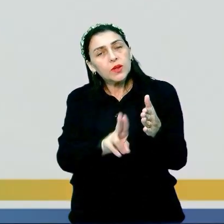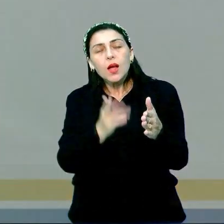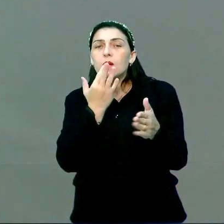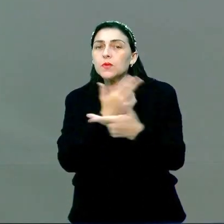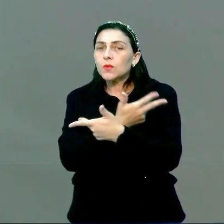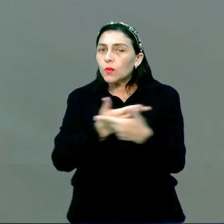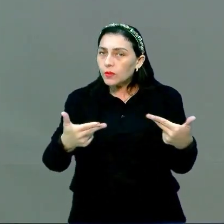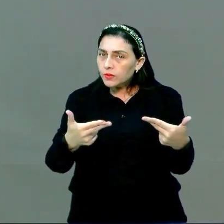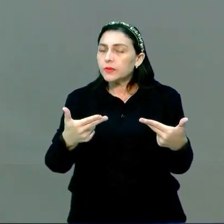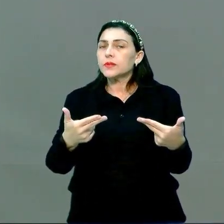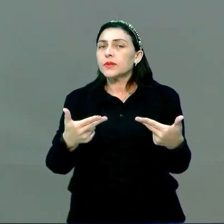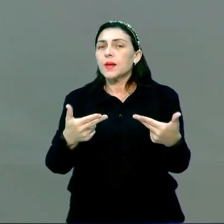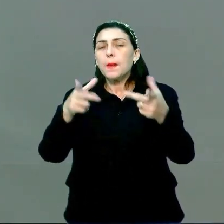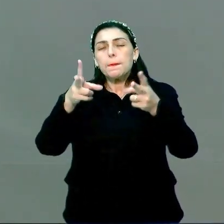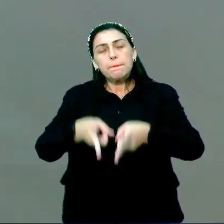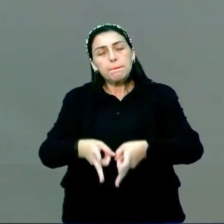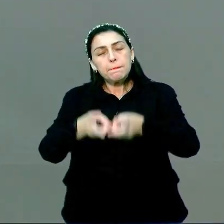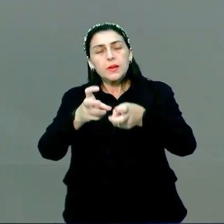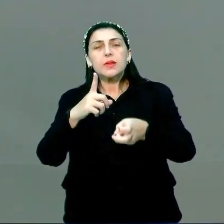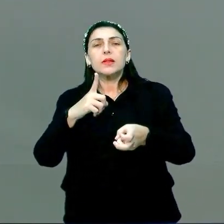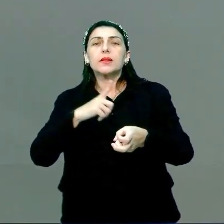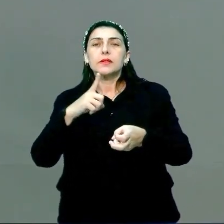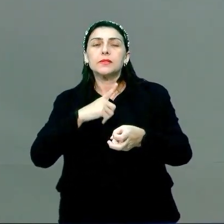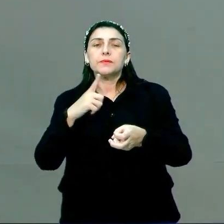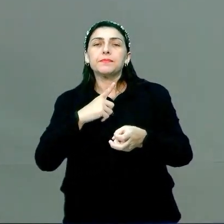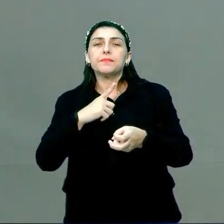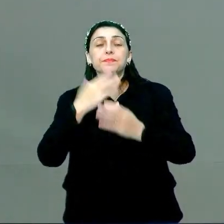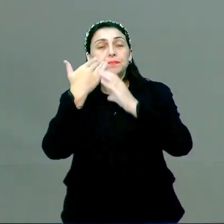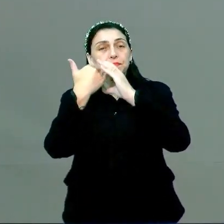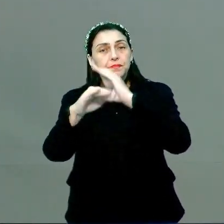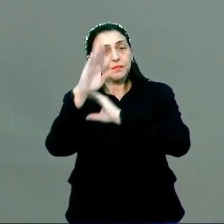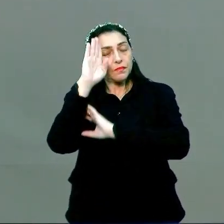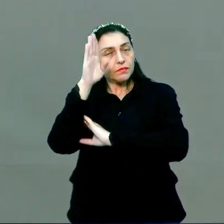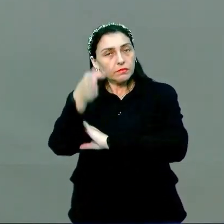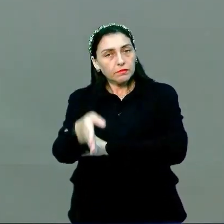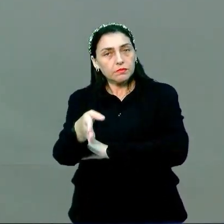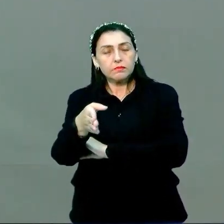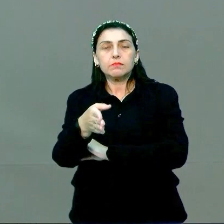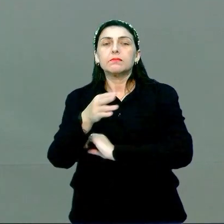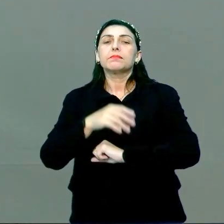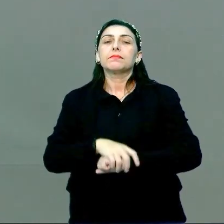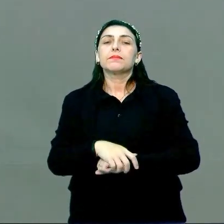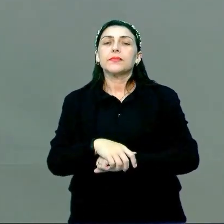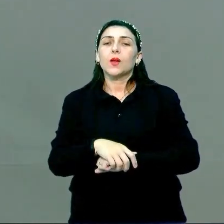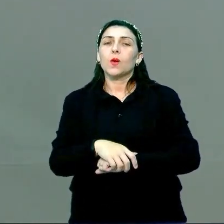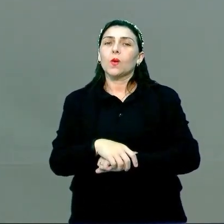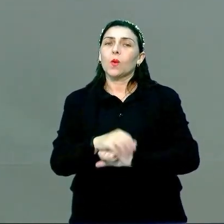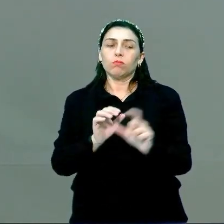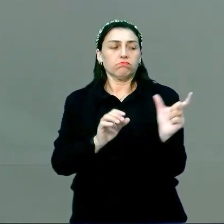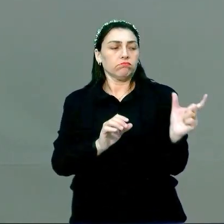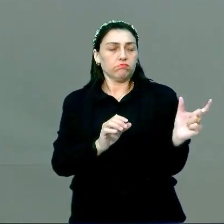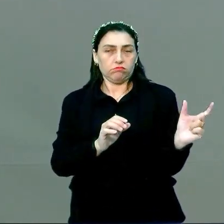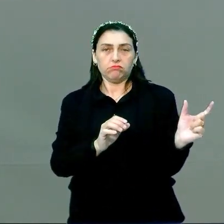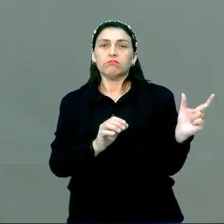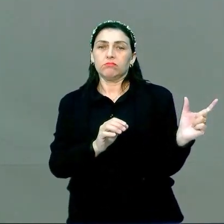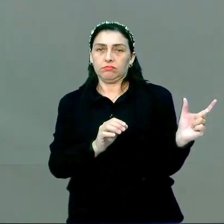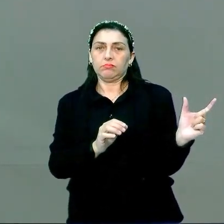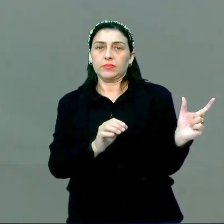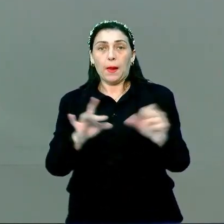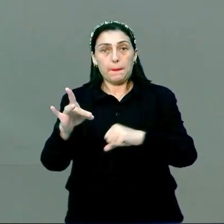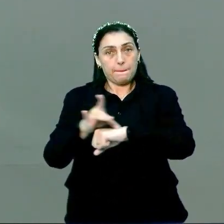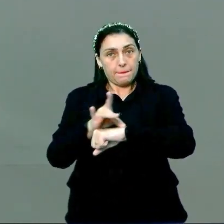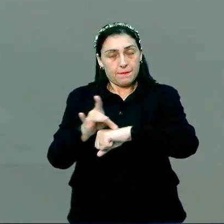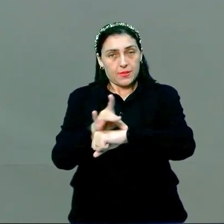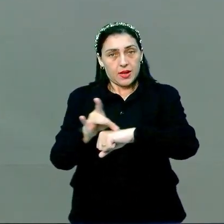de cores. Observe que nós temos uma mensagem principal e ela geralmente vem com letras garrafais enormes.